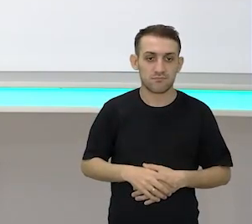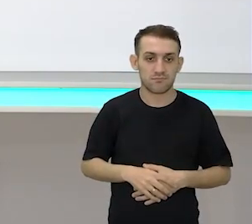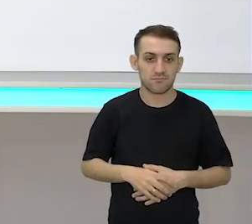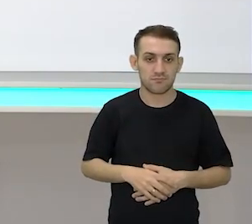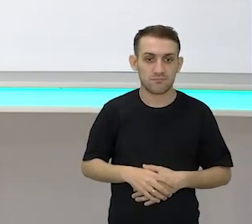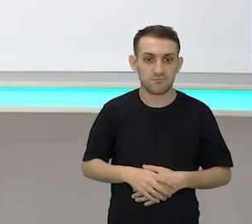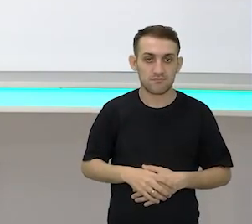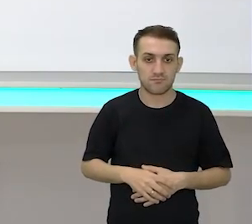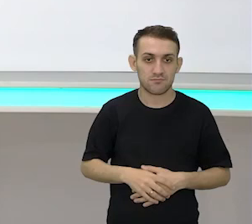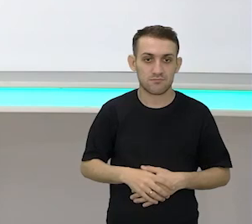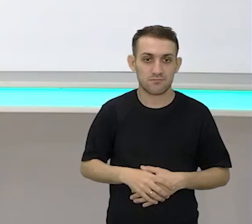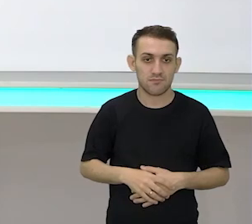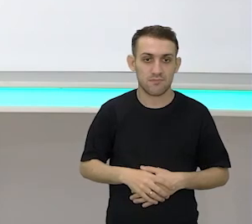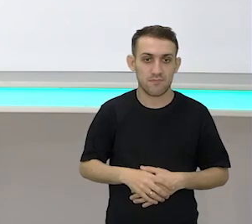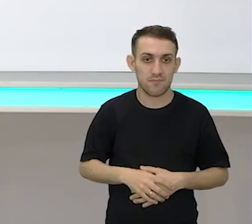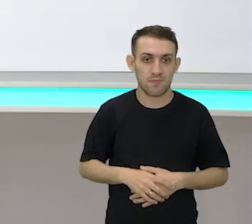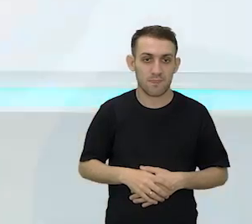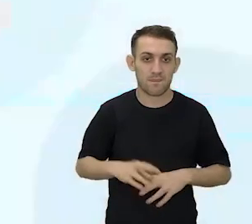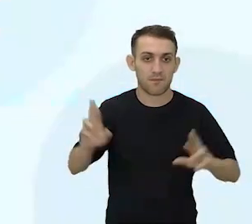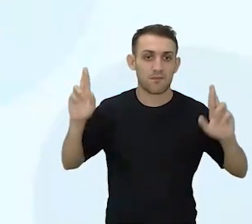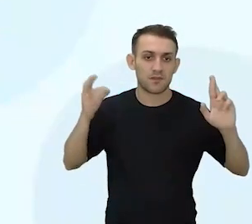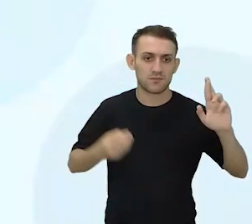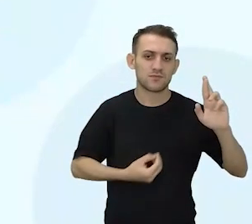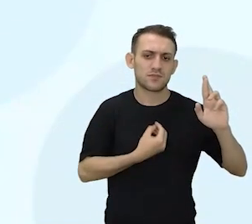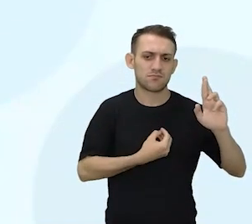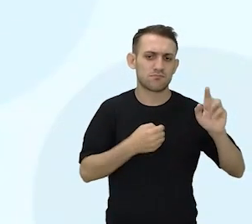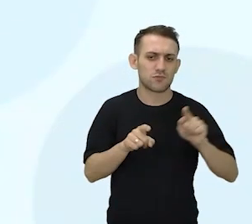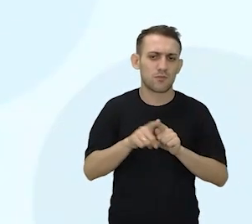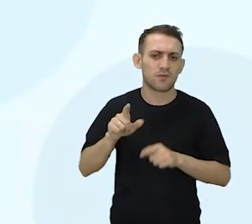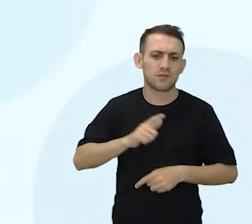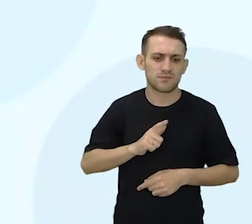Pessoal, expectativa de vida tá aí também, né?